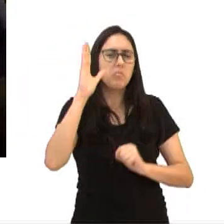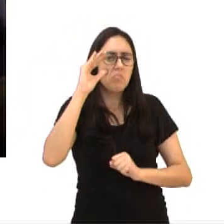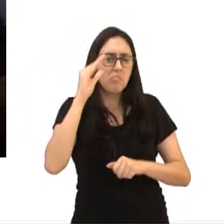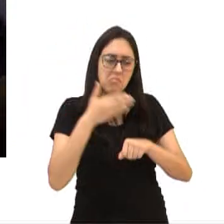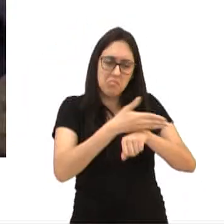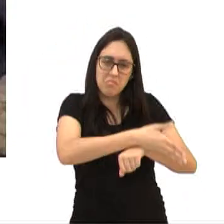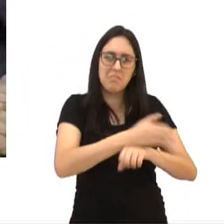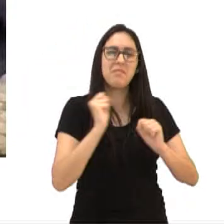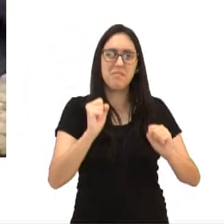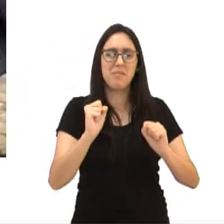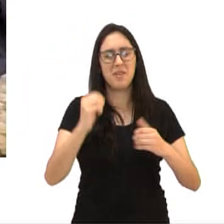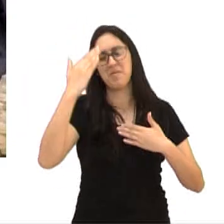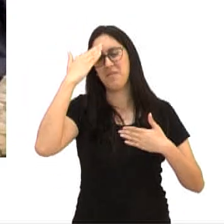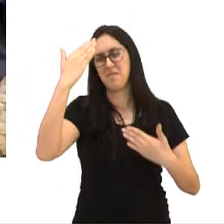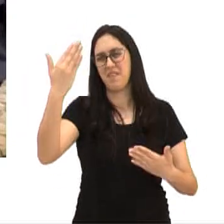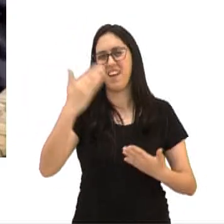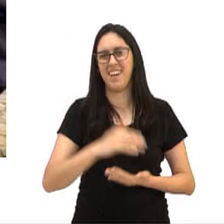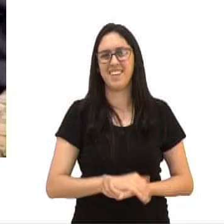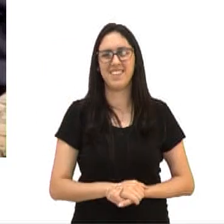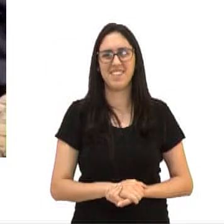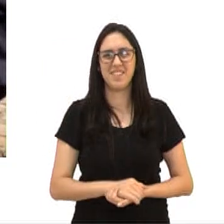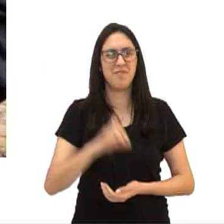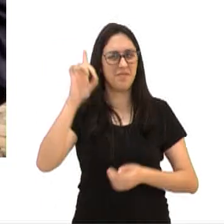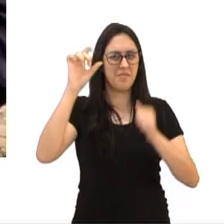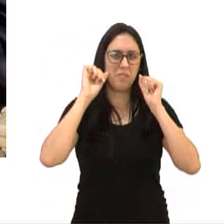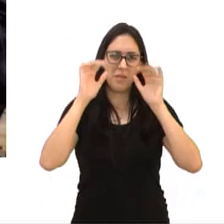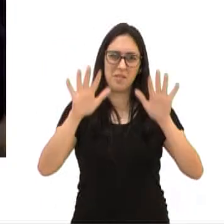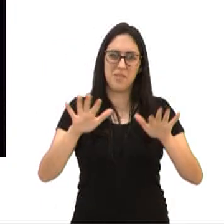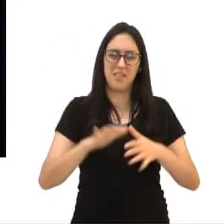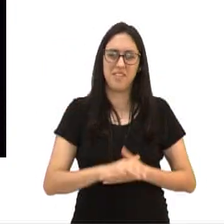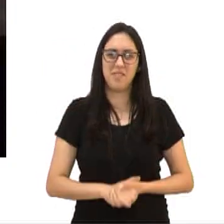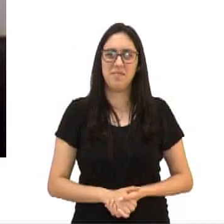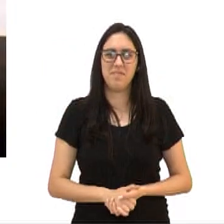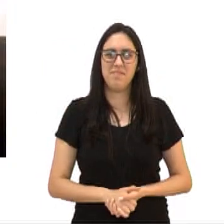www.luteranos.com.br. Muito obrigado. Fiquem com Deus.